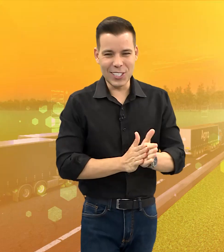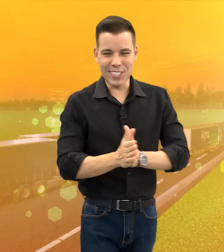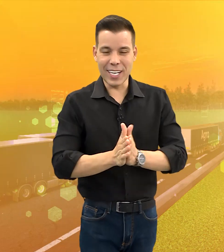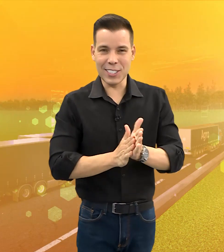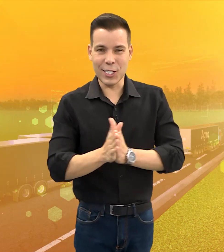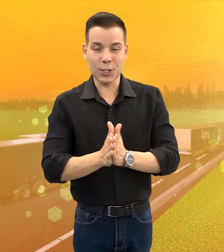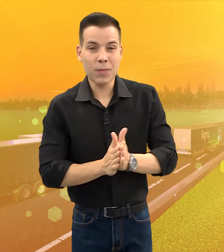Boa notícia, né, gente?